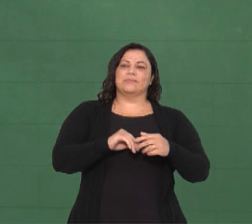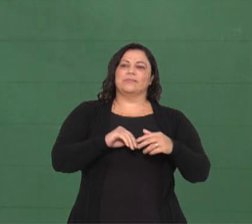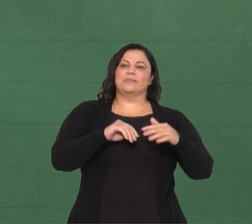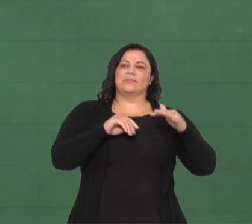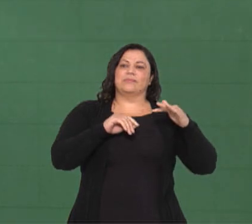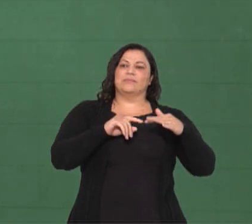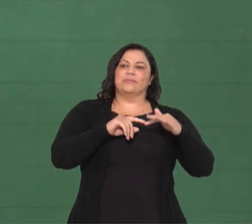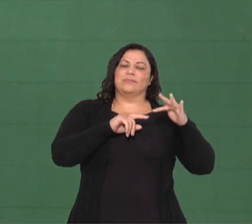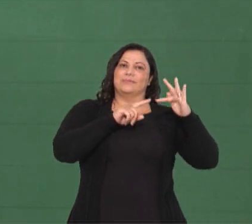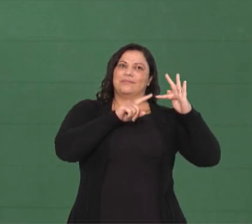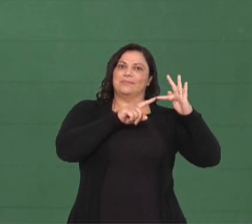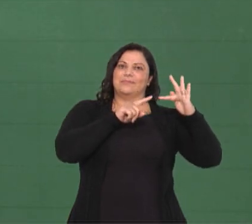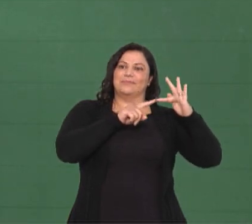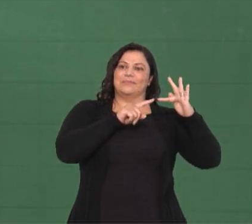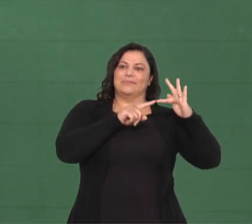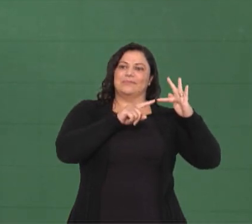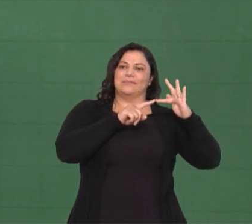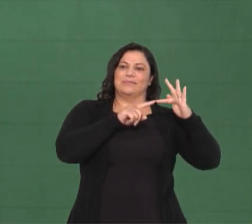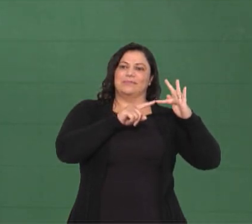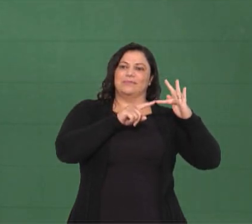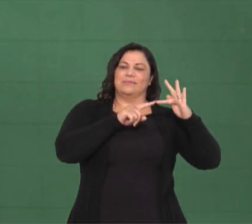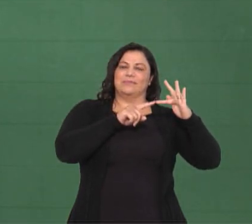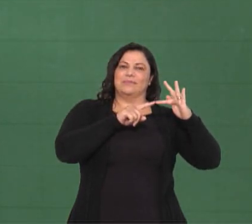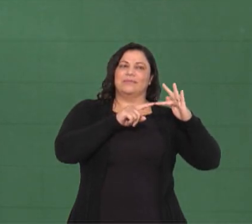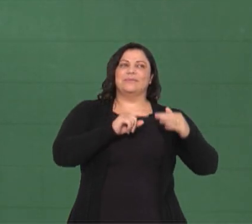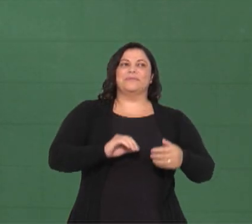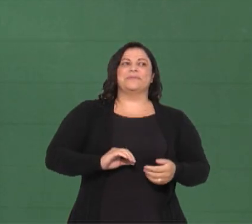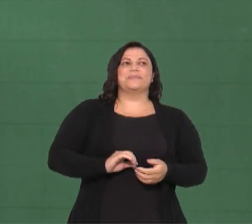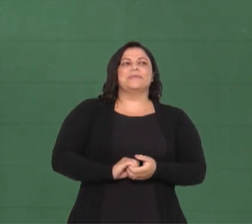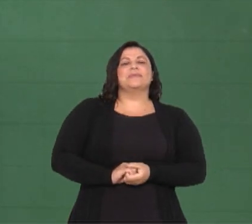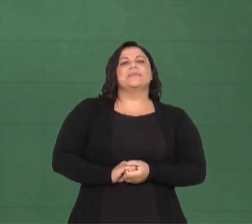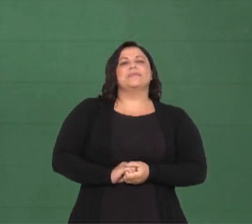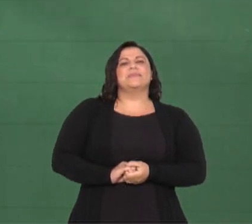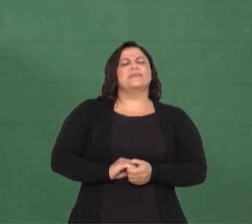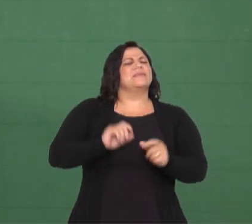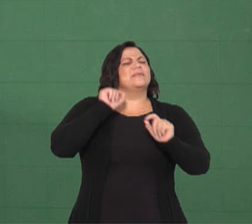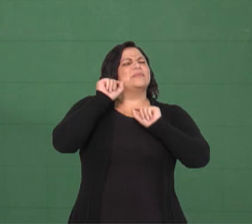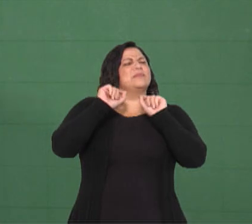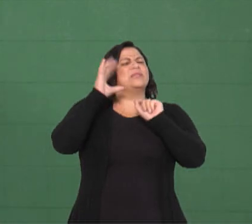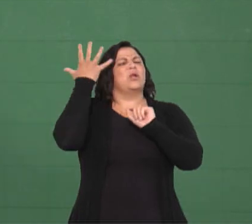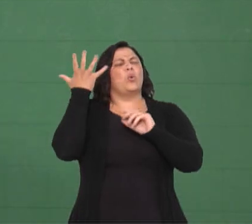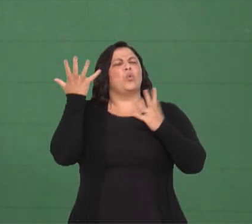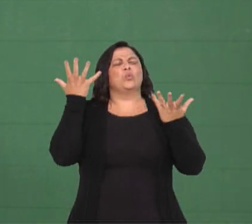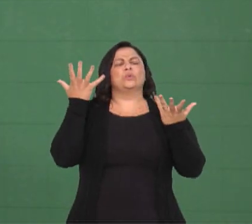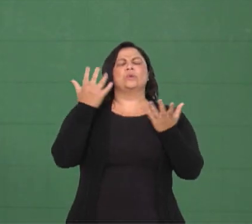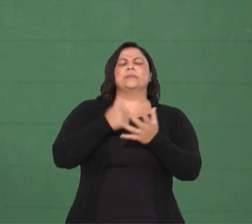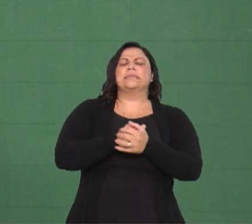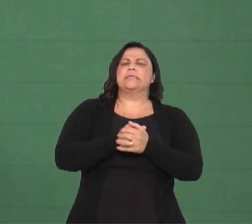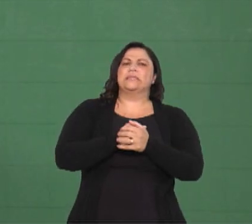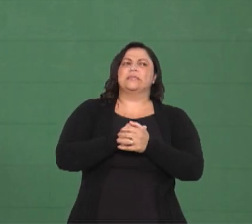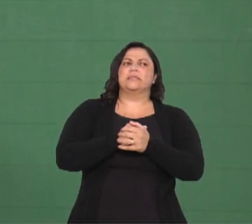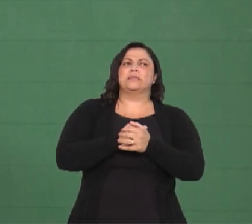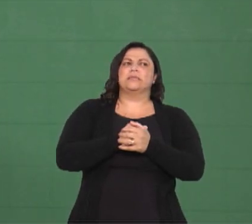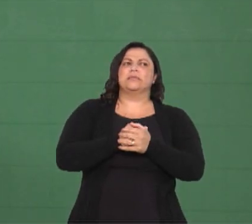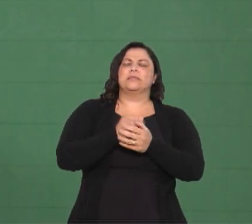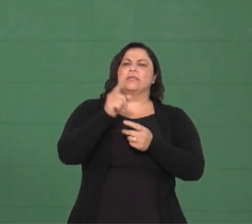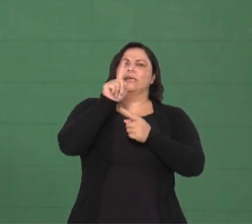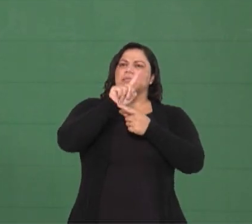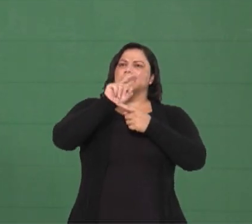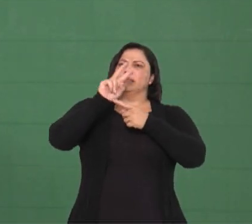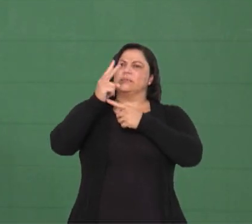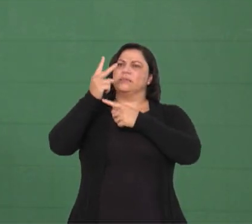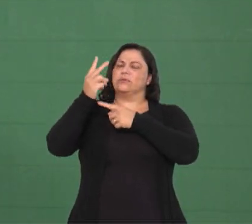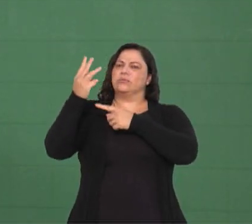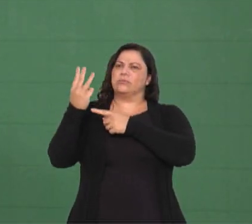O que ocorre se um valor de uma das cargas for triplicada? Veja o que vai acontecer. A